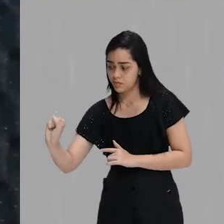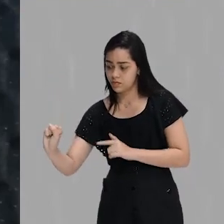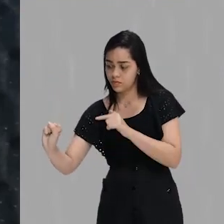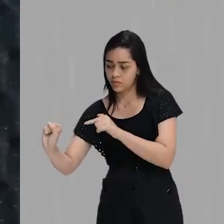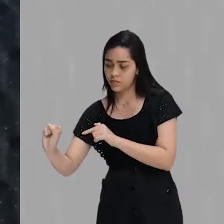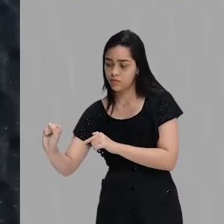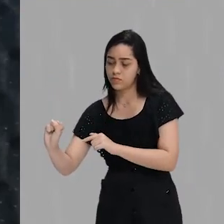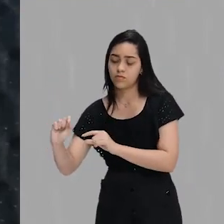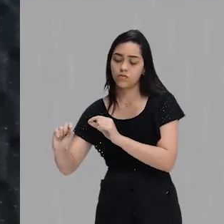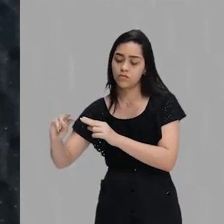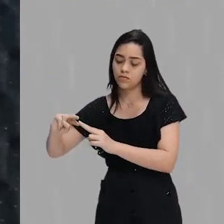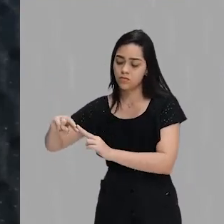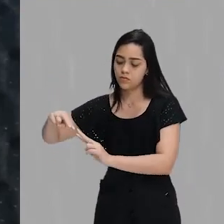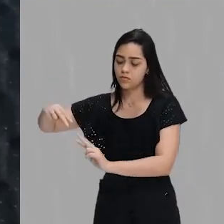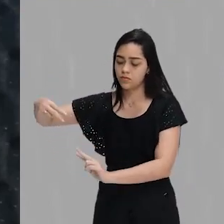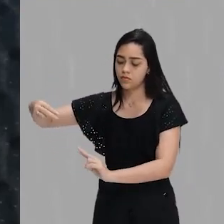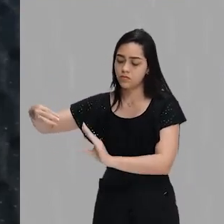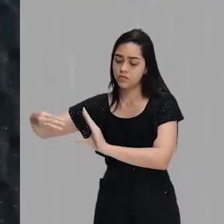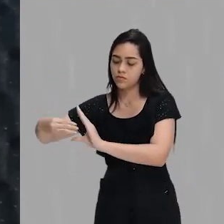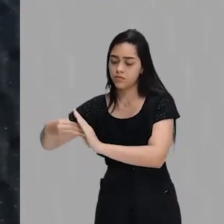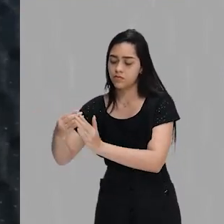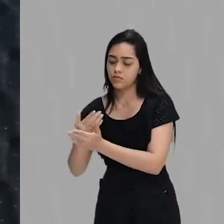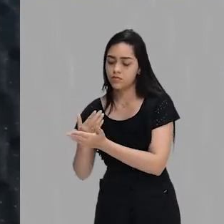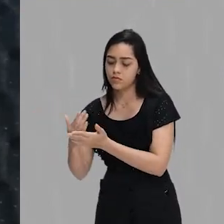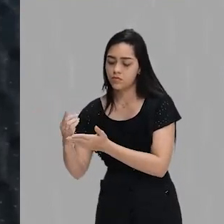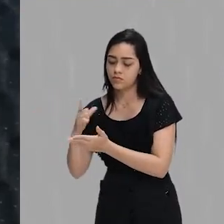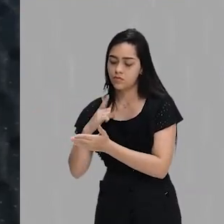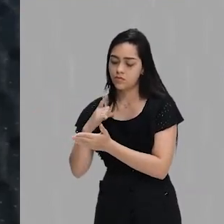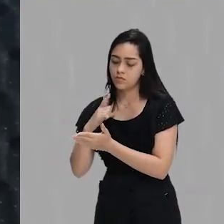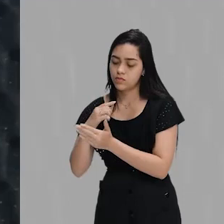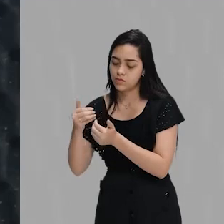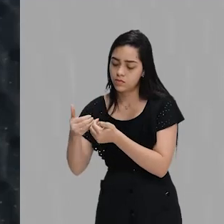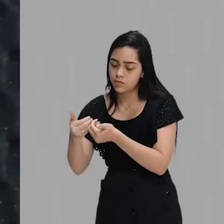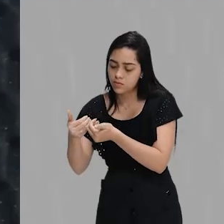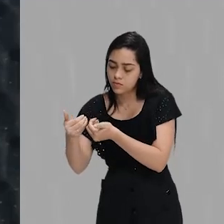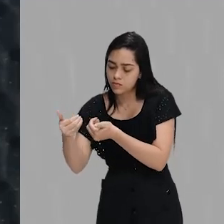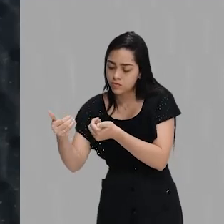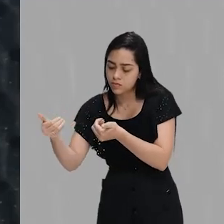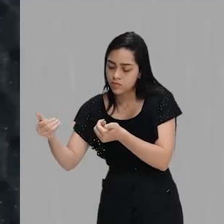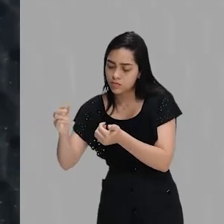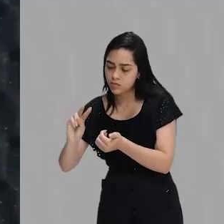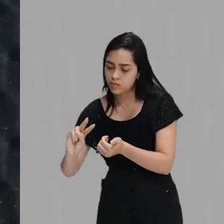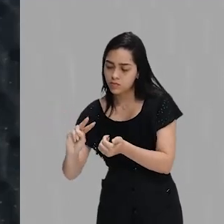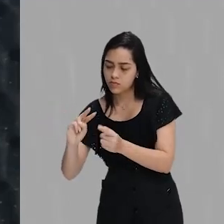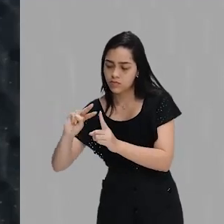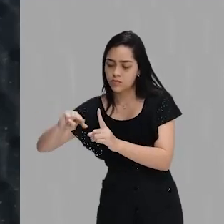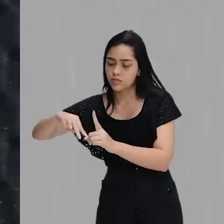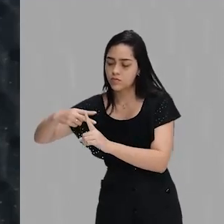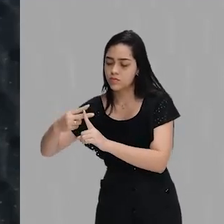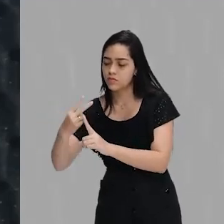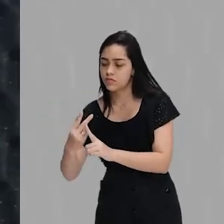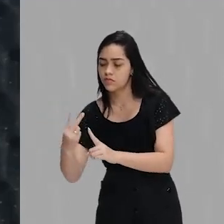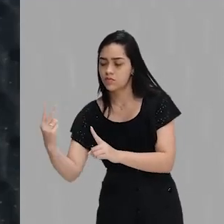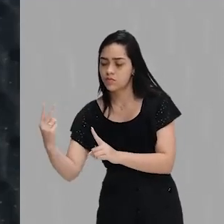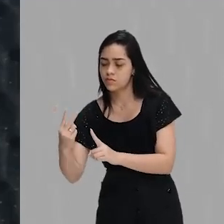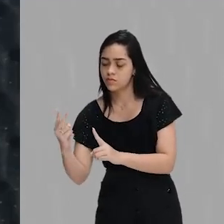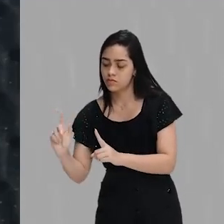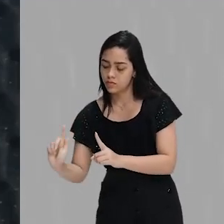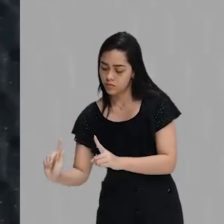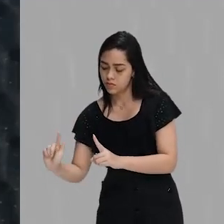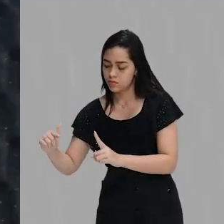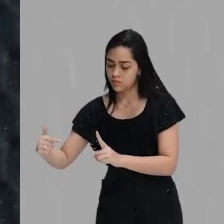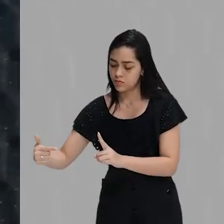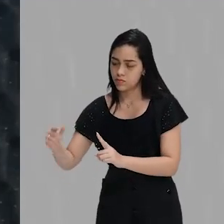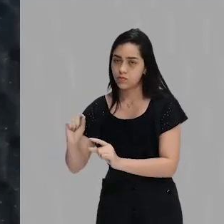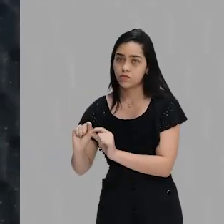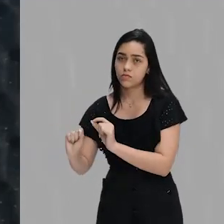o material genético da célula começa a sofrer divisão, duplicação. E aí, no final da fase G2, nós vamos